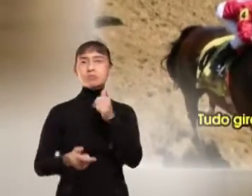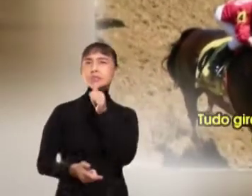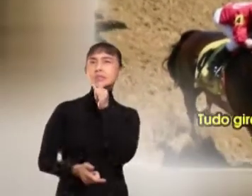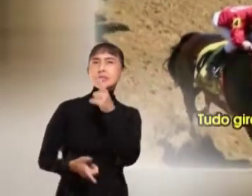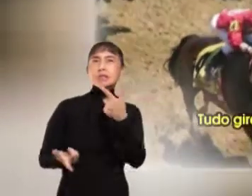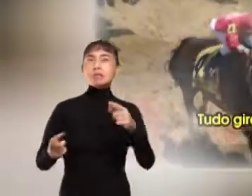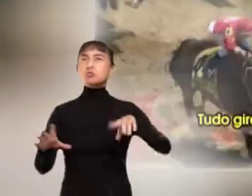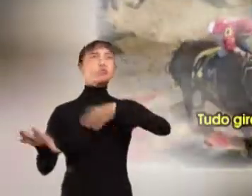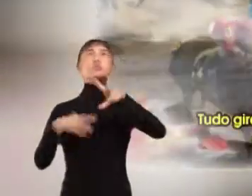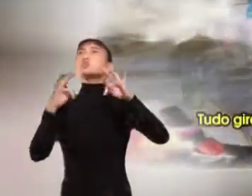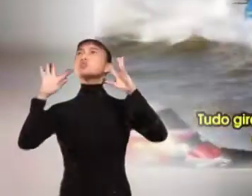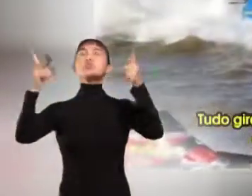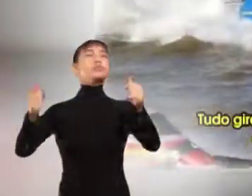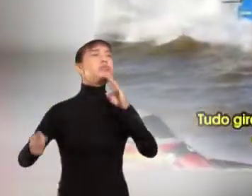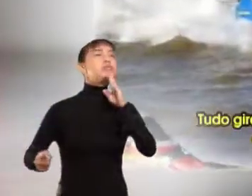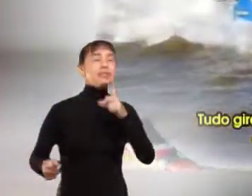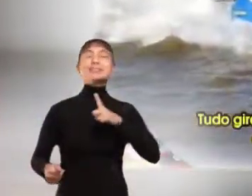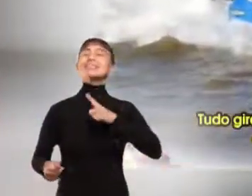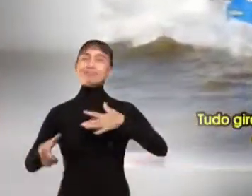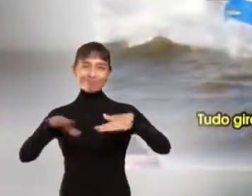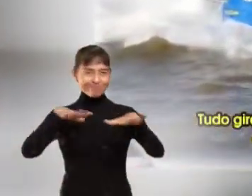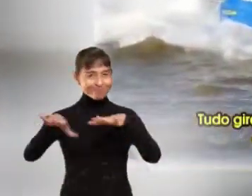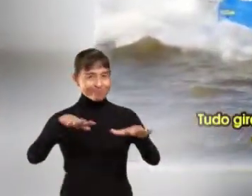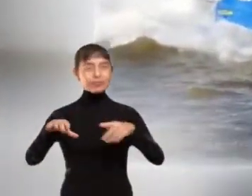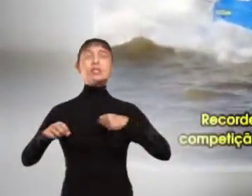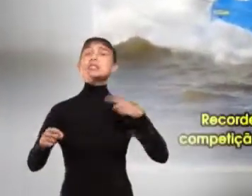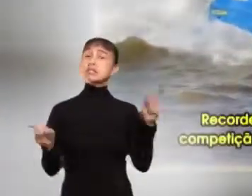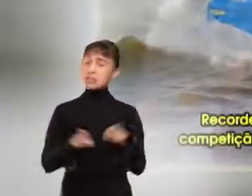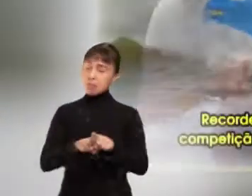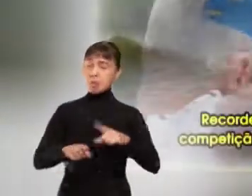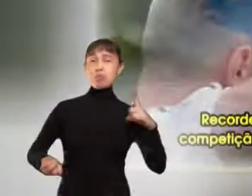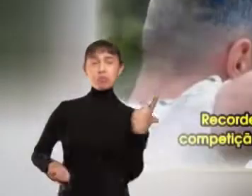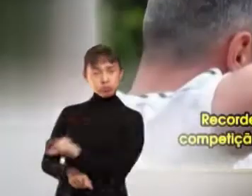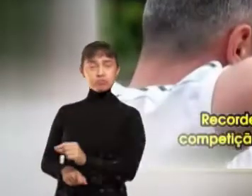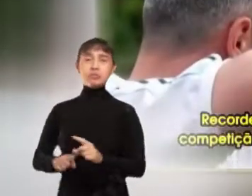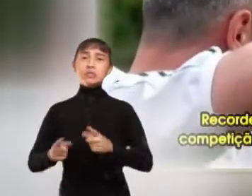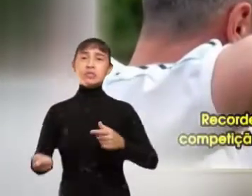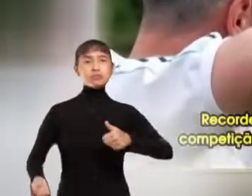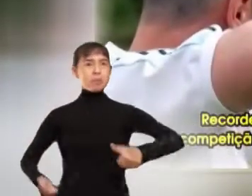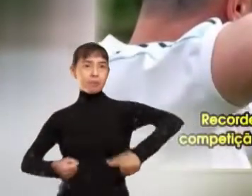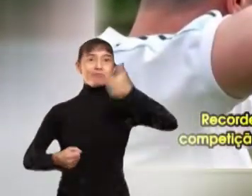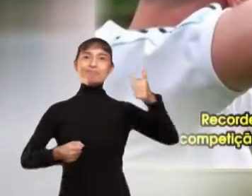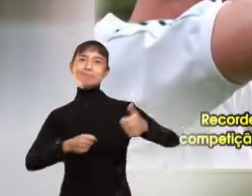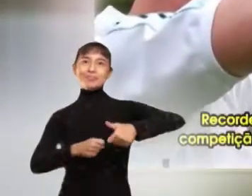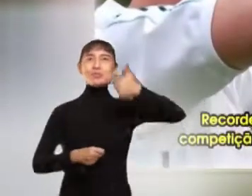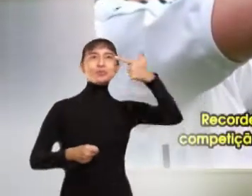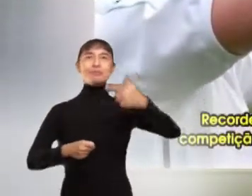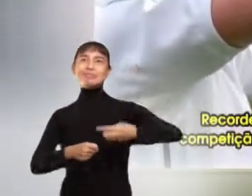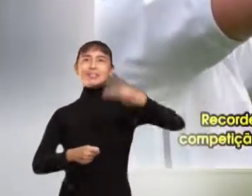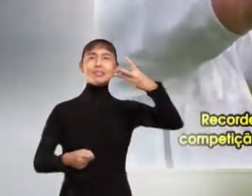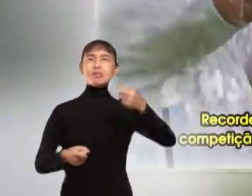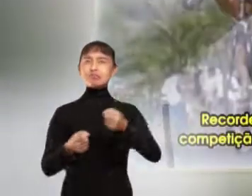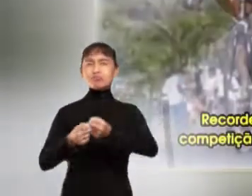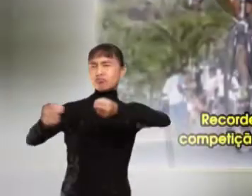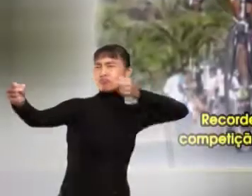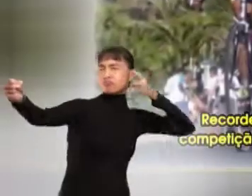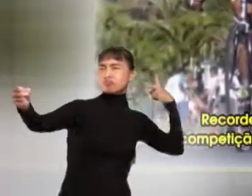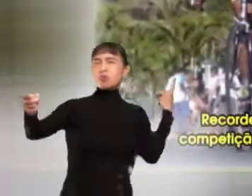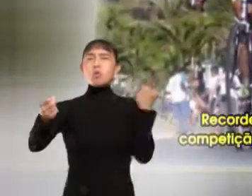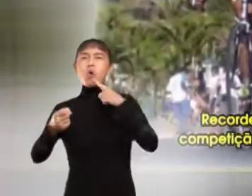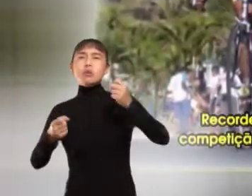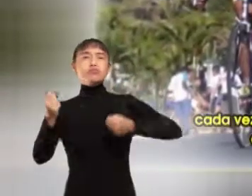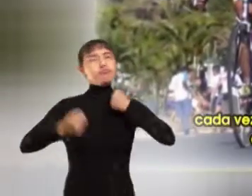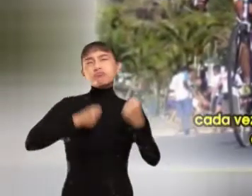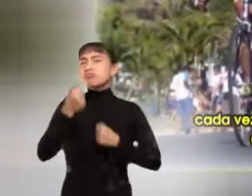Tudo gira em torno do movimento e da velocidade. Recordes são quebrados a cada competição, exigindo